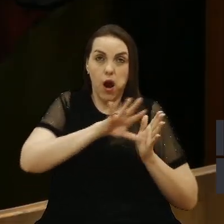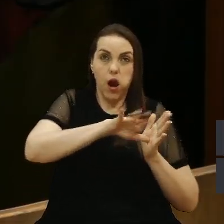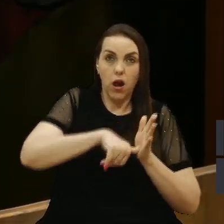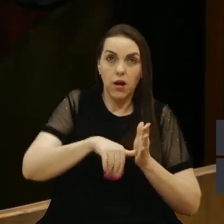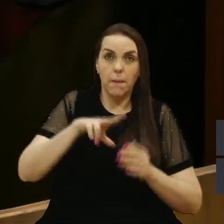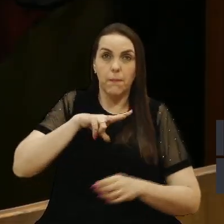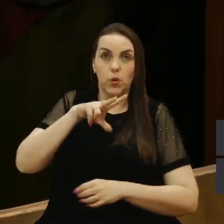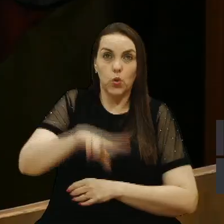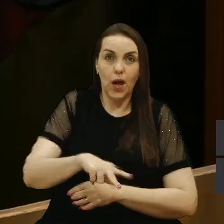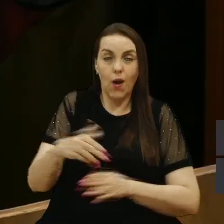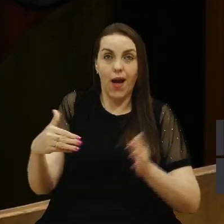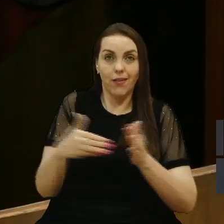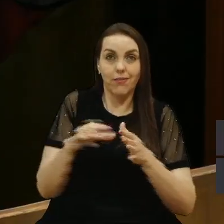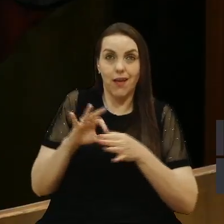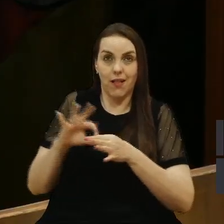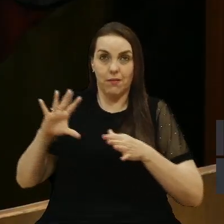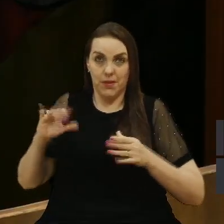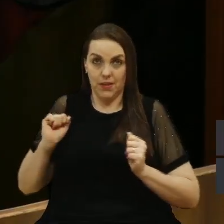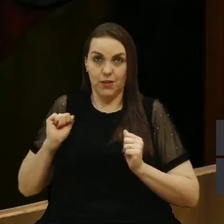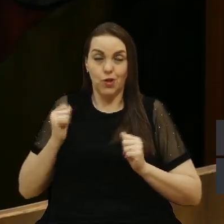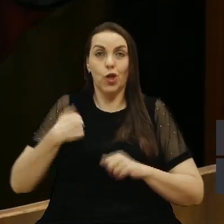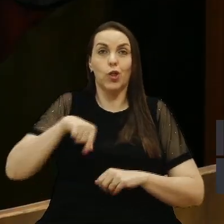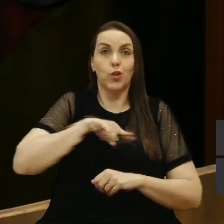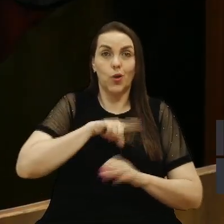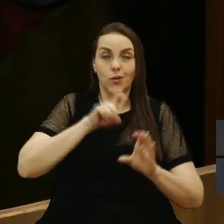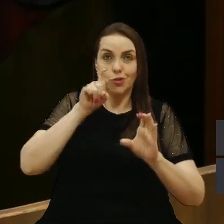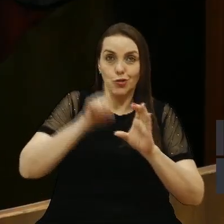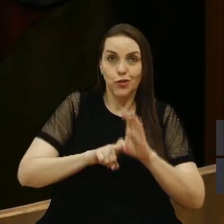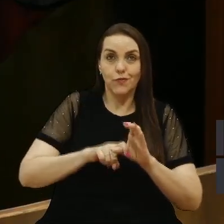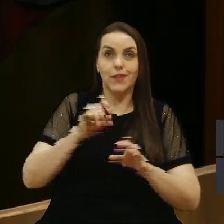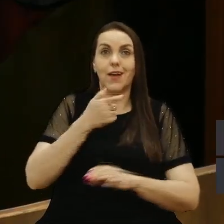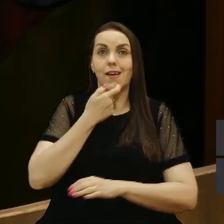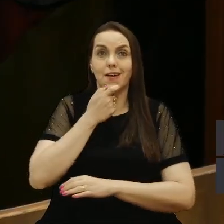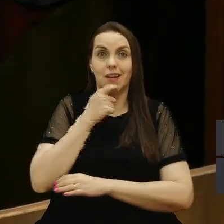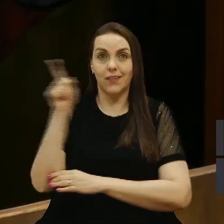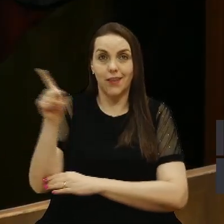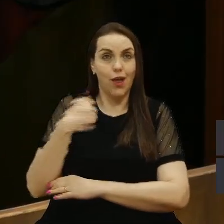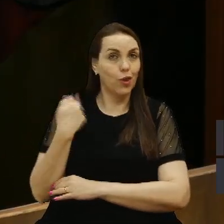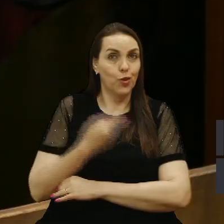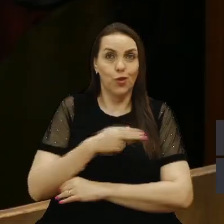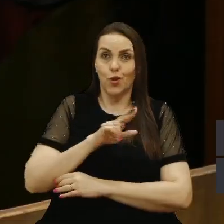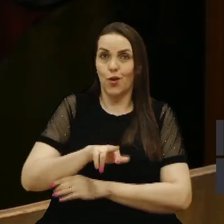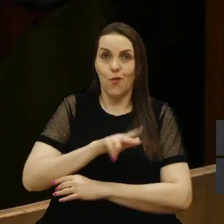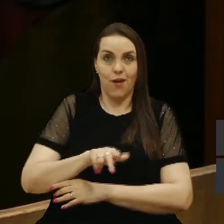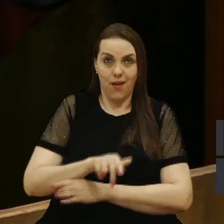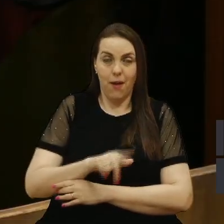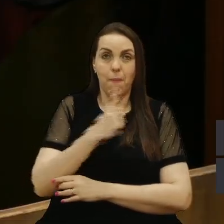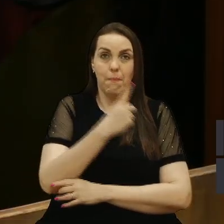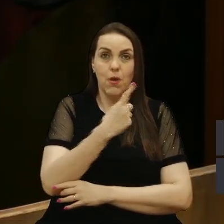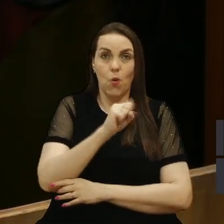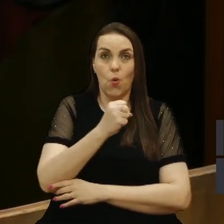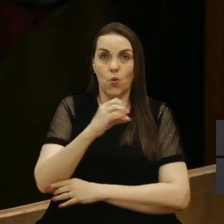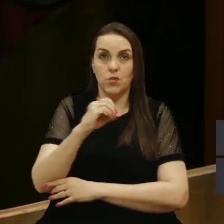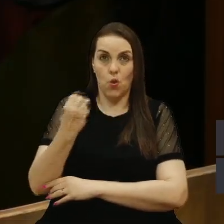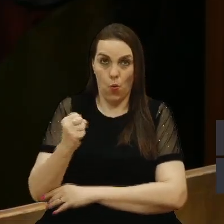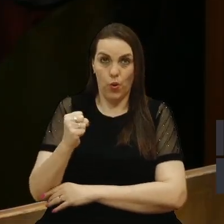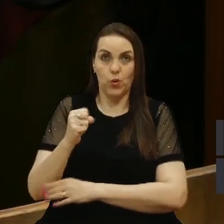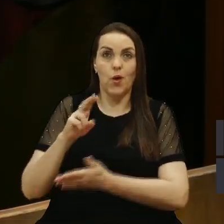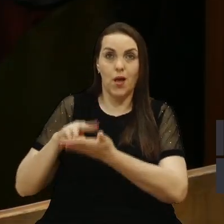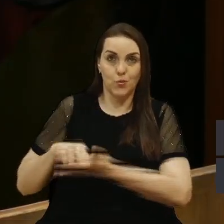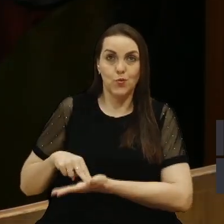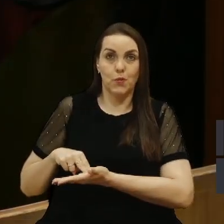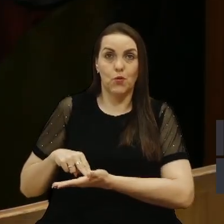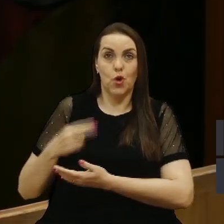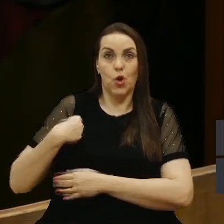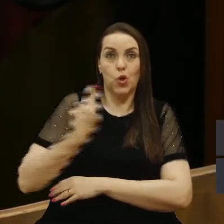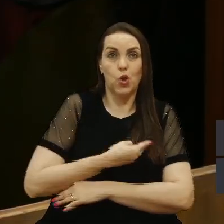nossa emancipação. Nós assumimos uma dívida com a Inglaterra que não era nossa em 1808. Nós